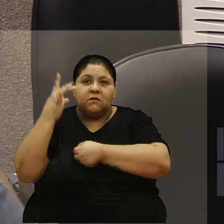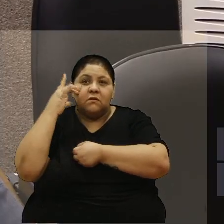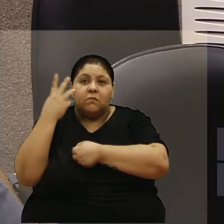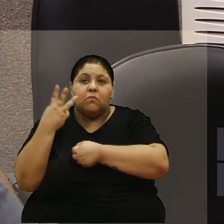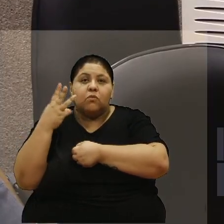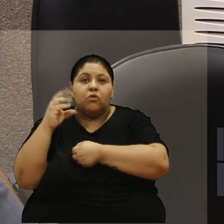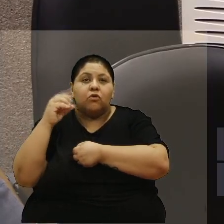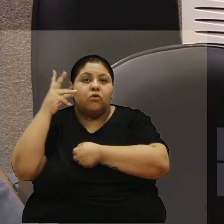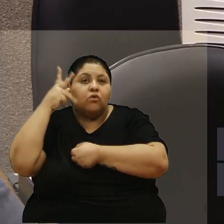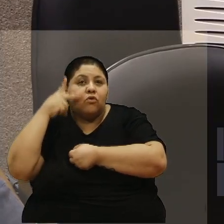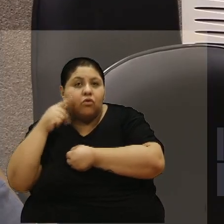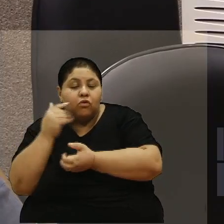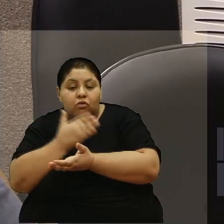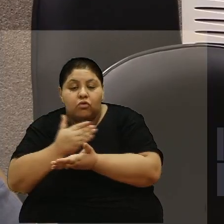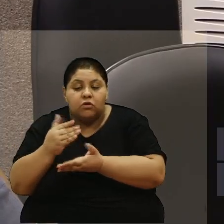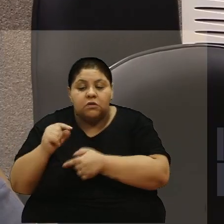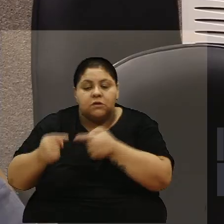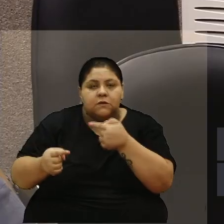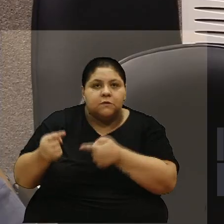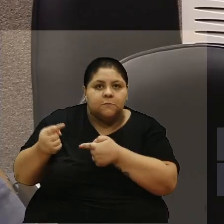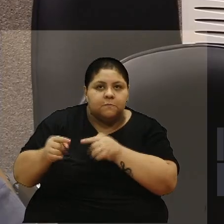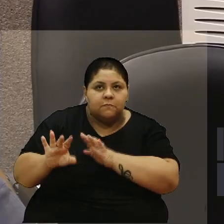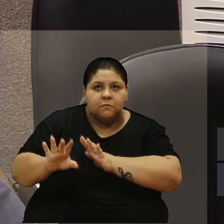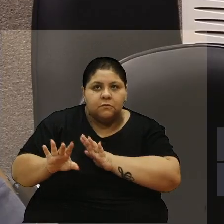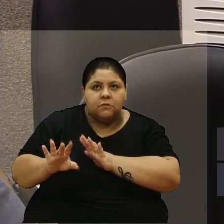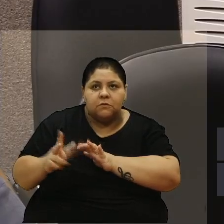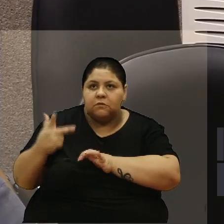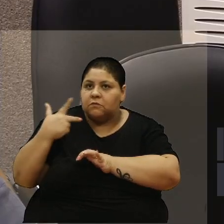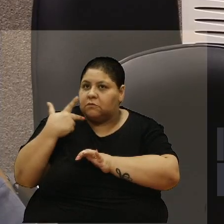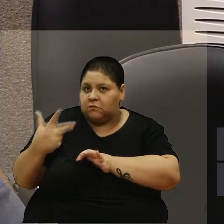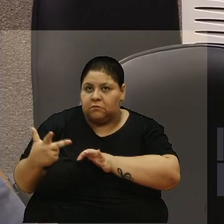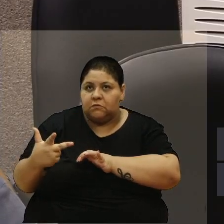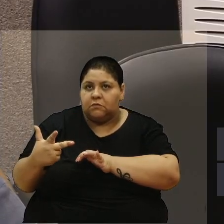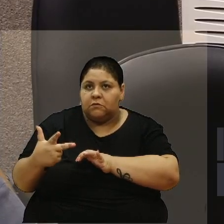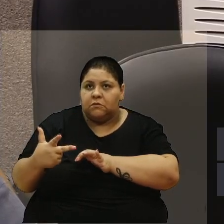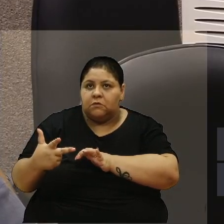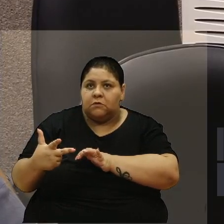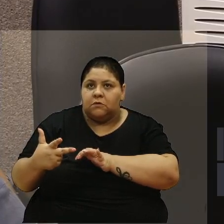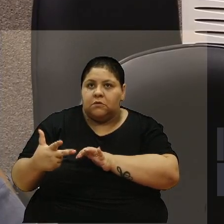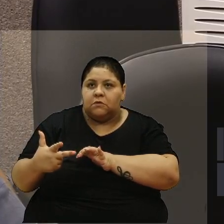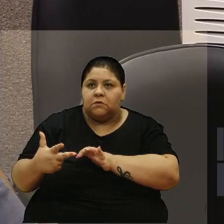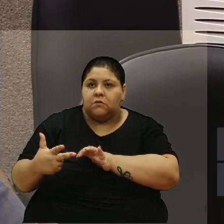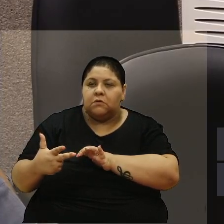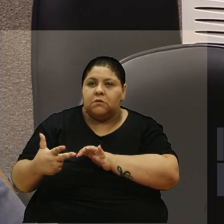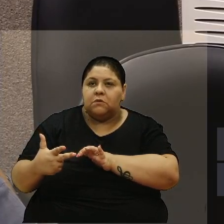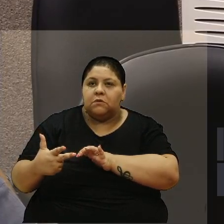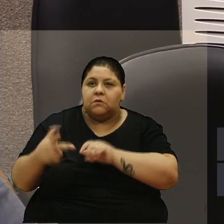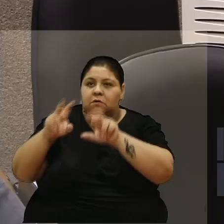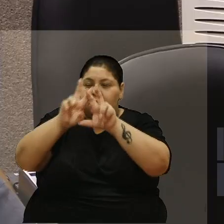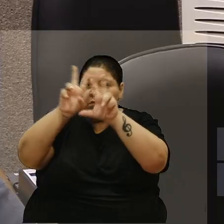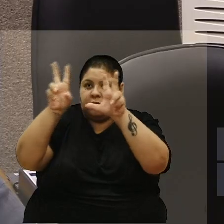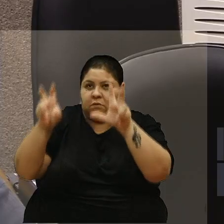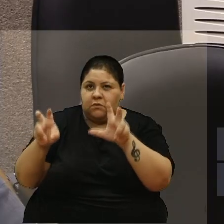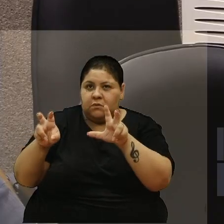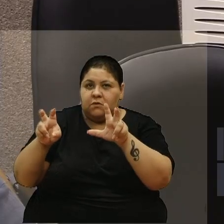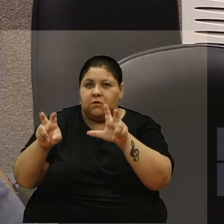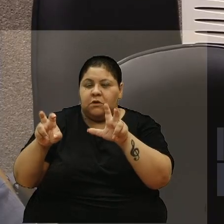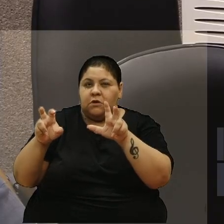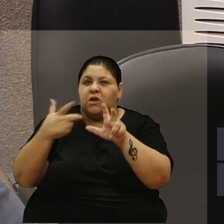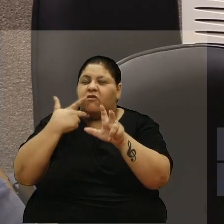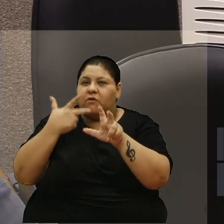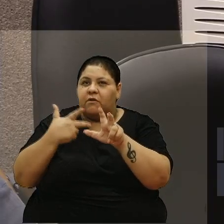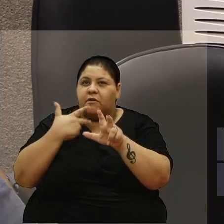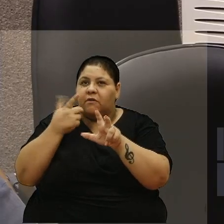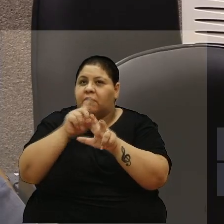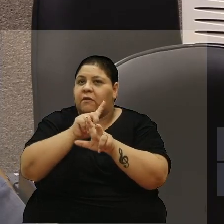dias, e nós entramos num debate, e eu falei e citei que o tema em si, que até eu vou abrir aqui,